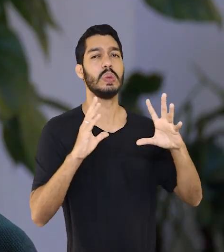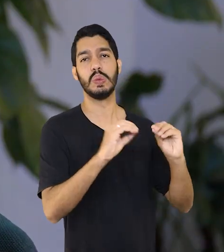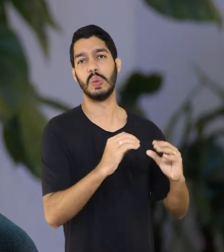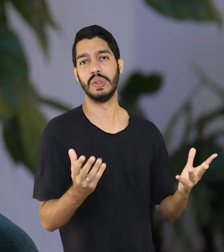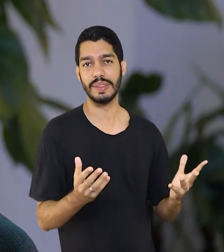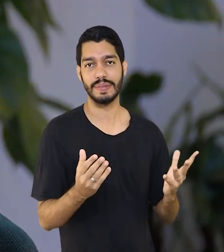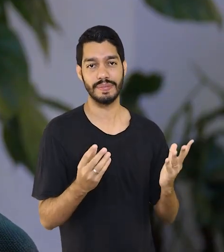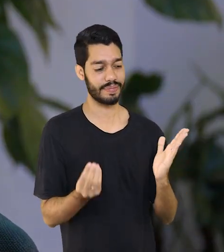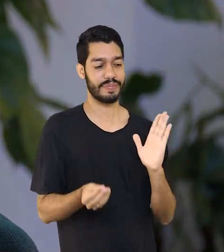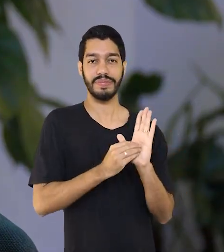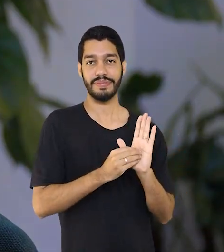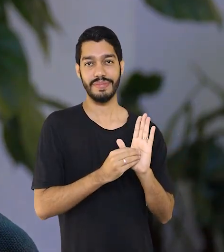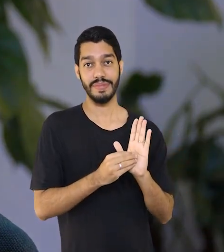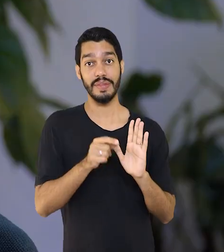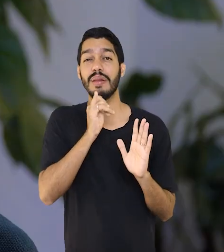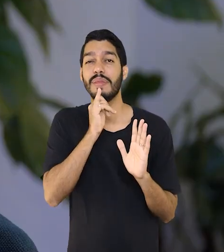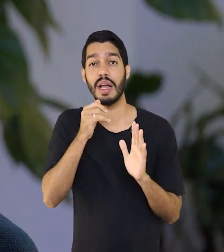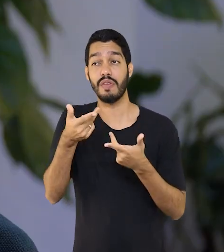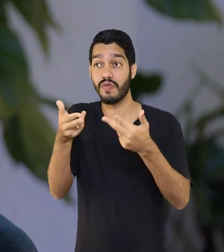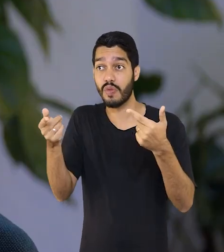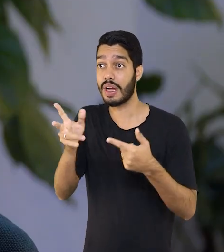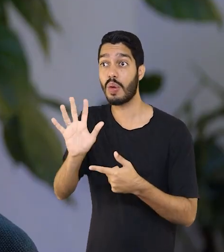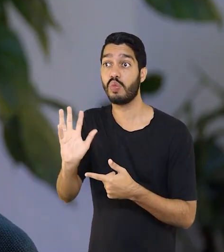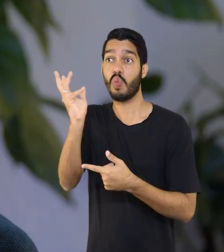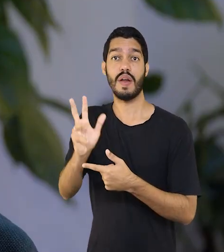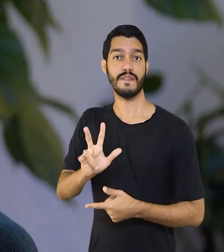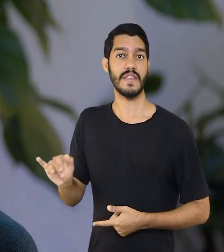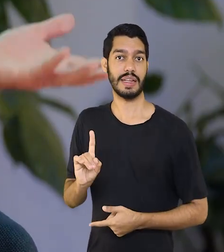aí e dizer eu que estou esquentando. Não vai acontecer, mas pode.